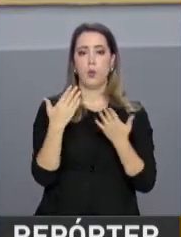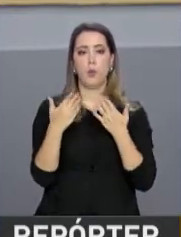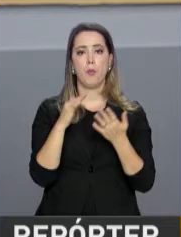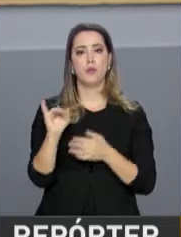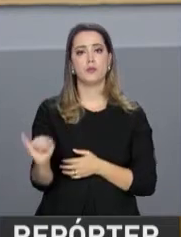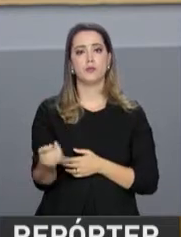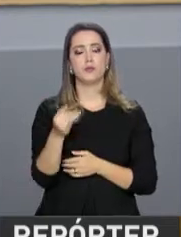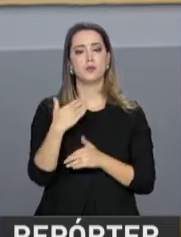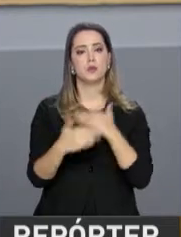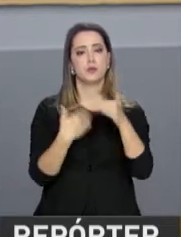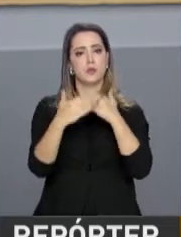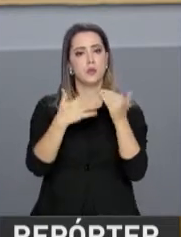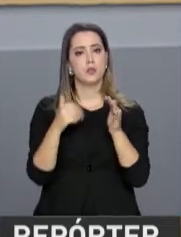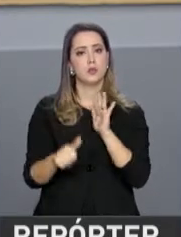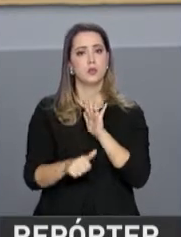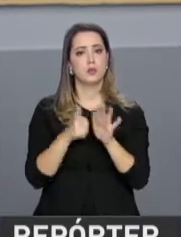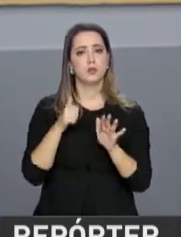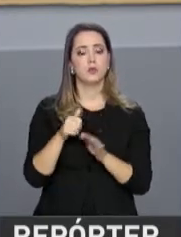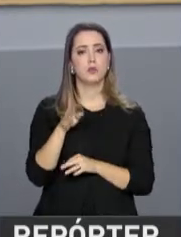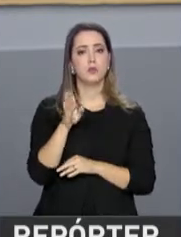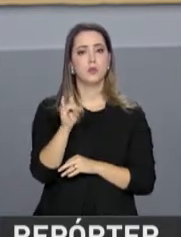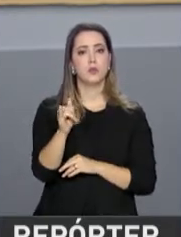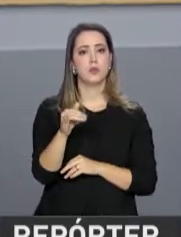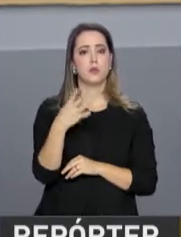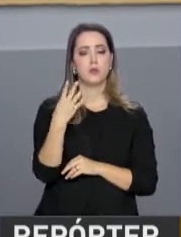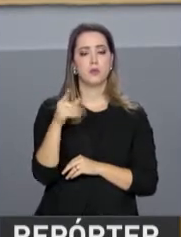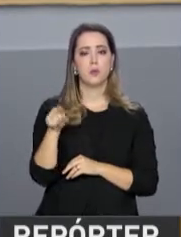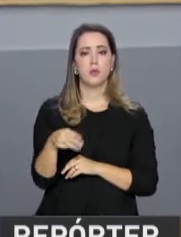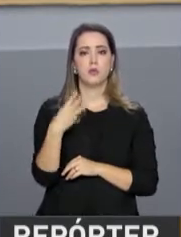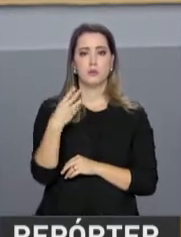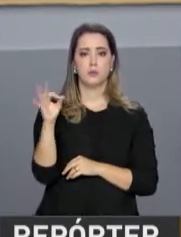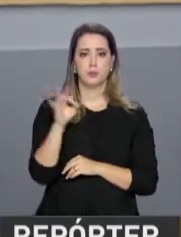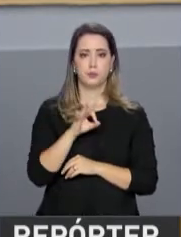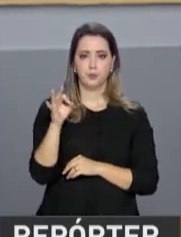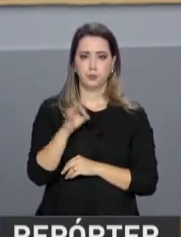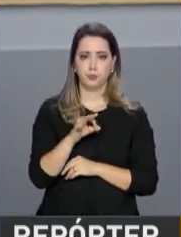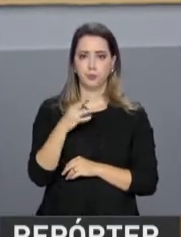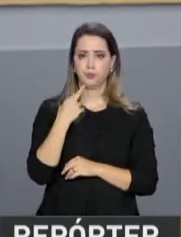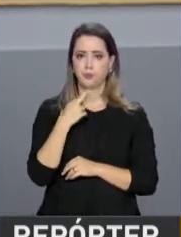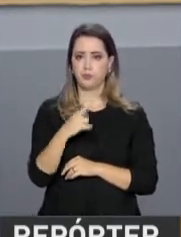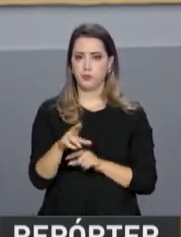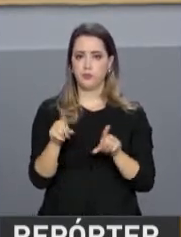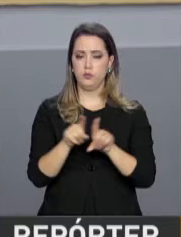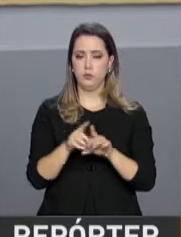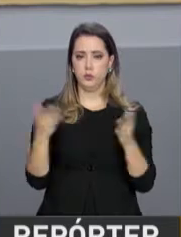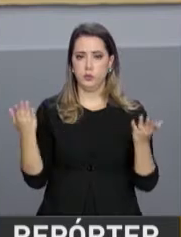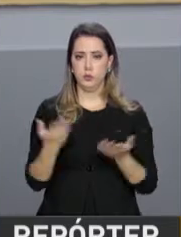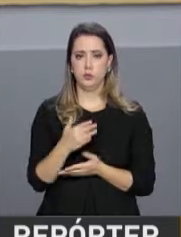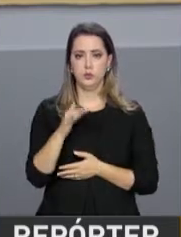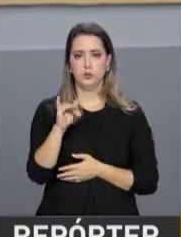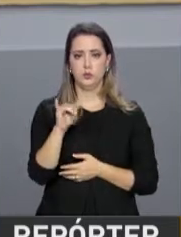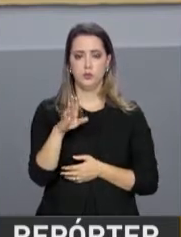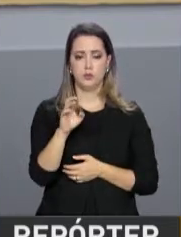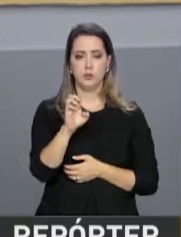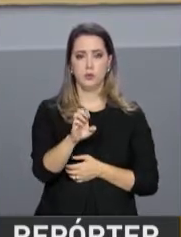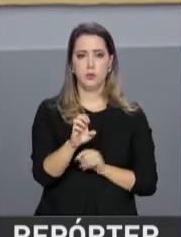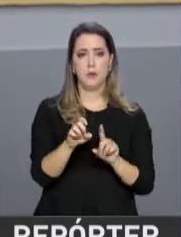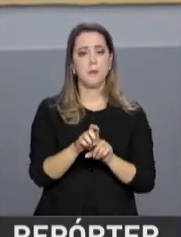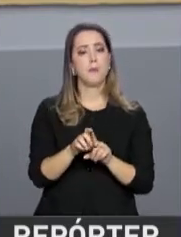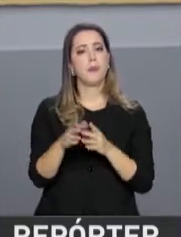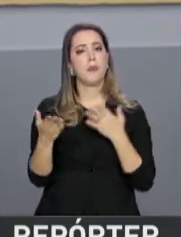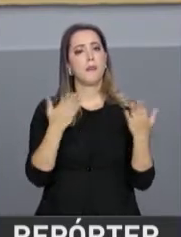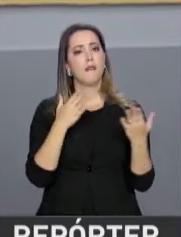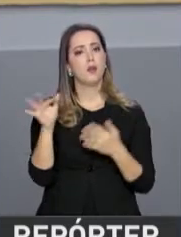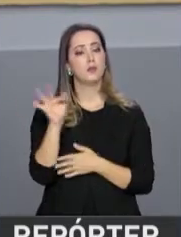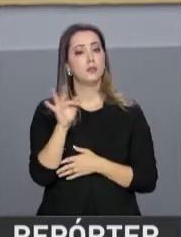janeiro e teve alta no primeiro bimestre de 4,3 por cento o resultado foi divulgado hoje pelo ibge em